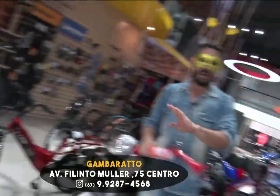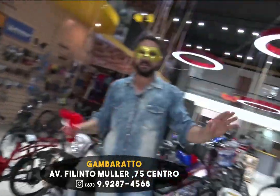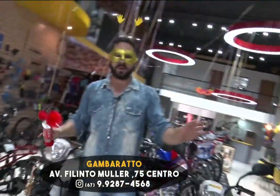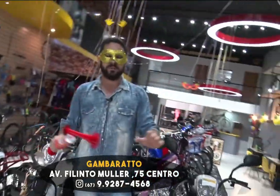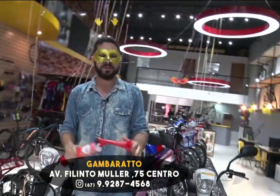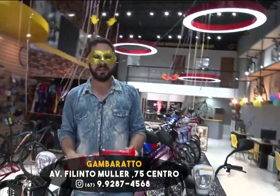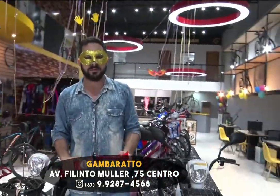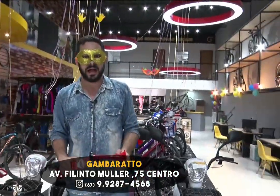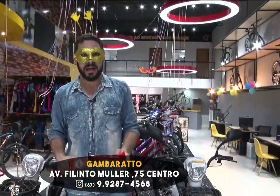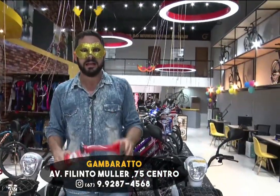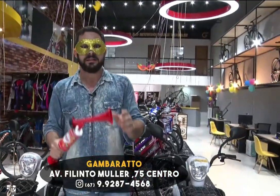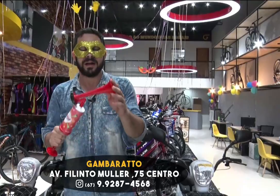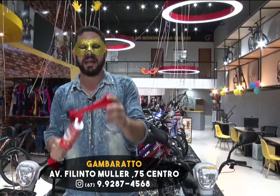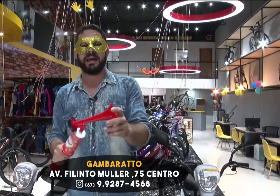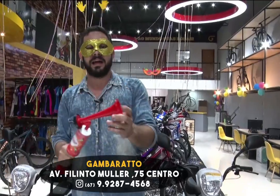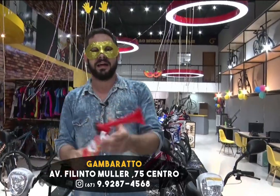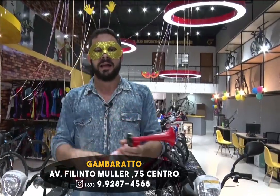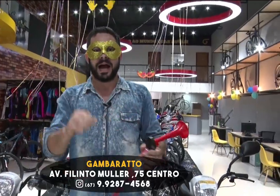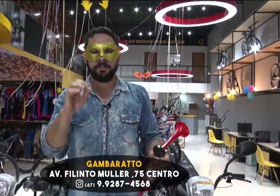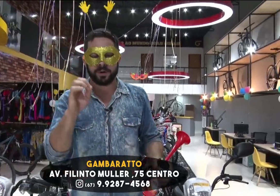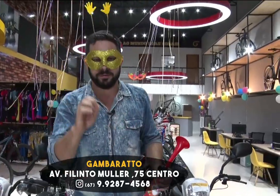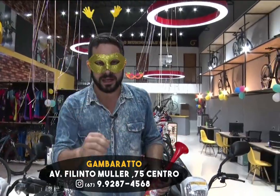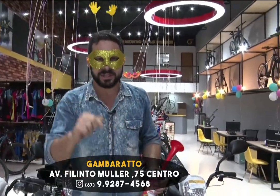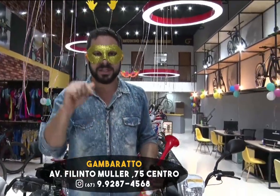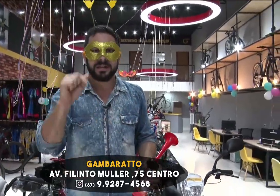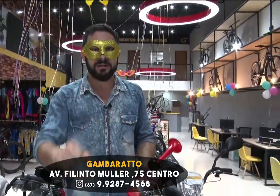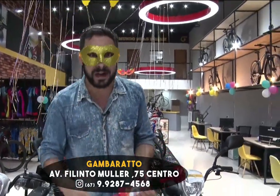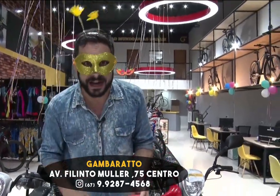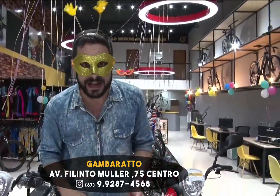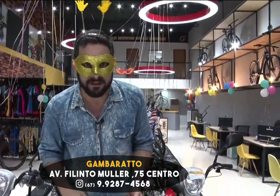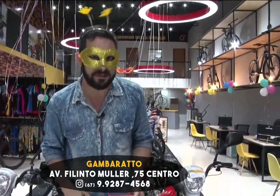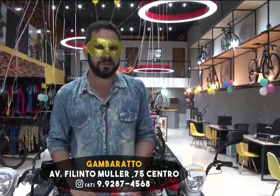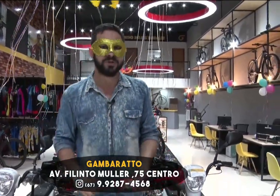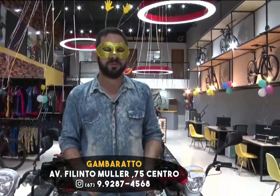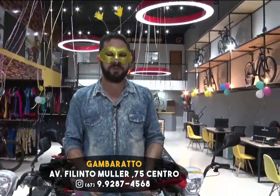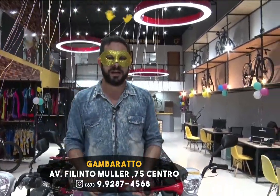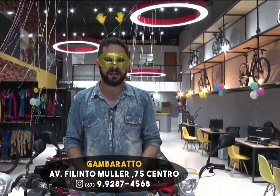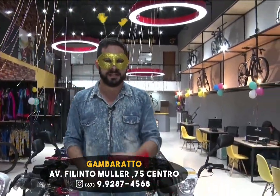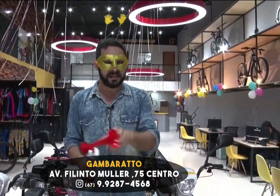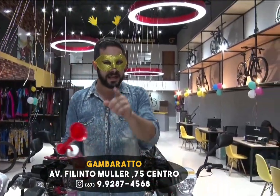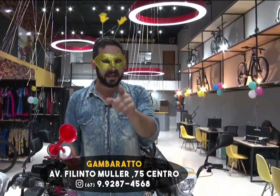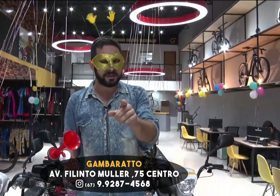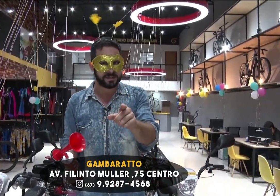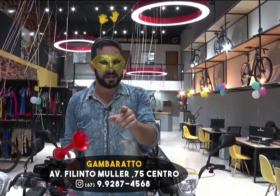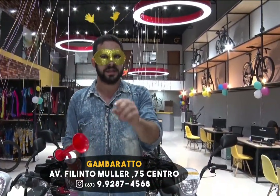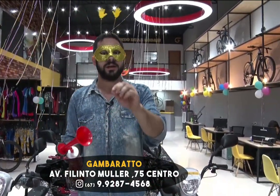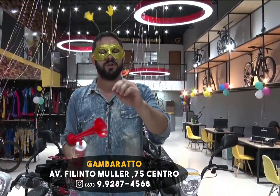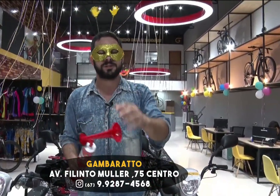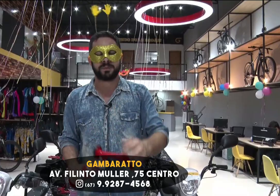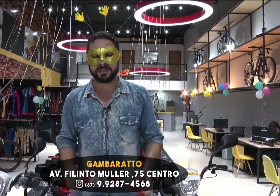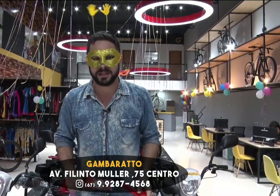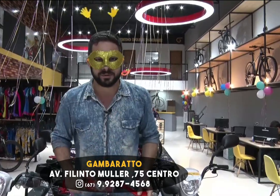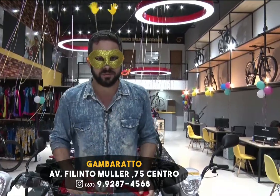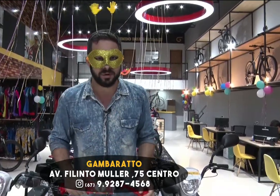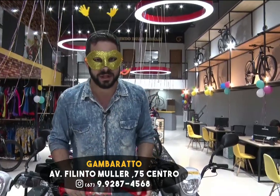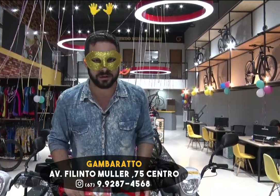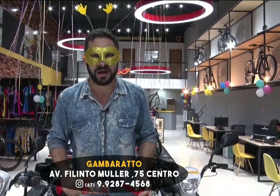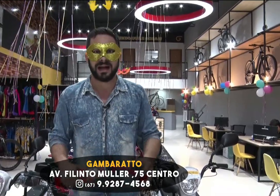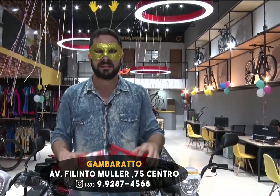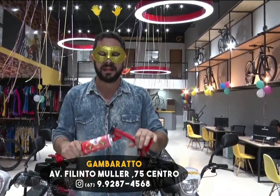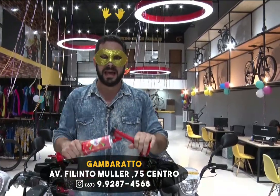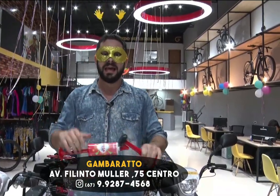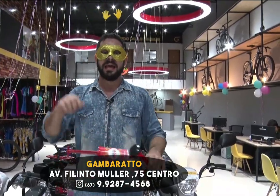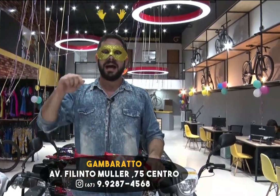desconto, nessa promoção, tá? Então, galera, aproveite o carnaval de ofertas e lembre-se, nós parcelamos no